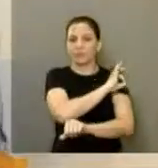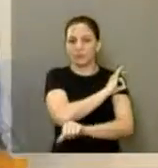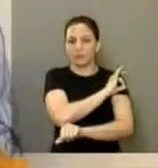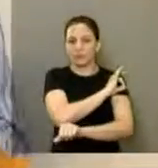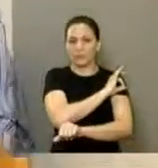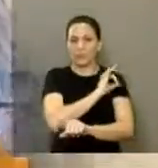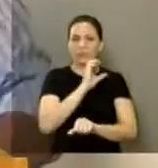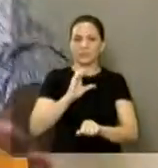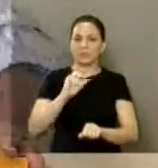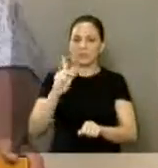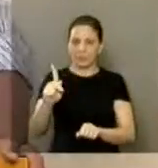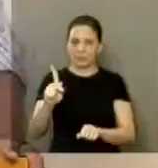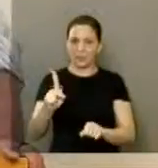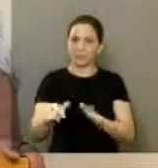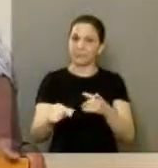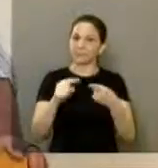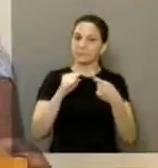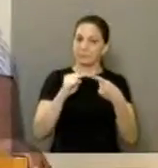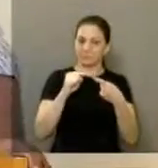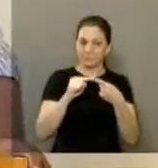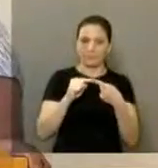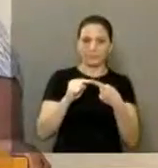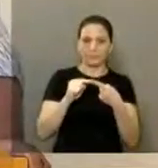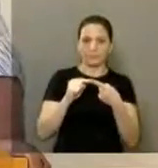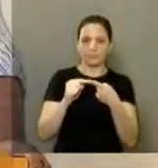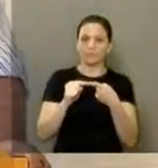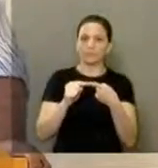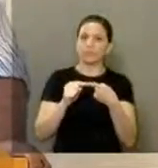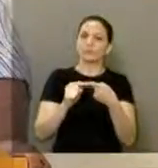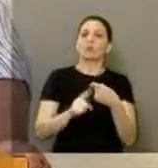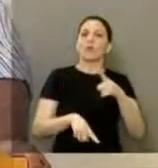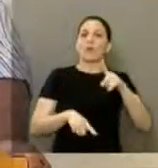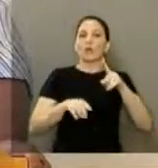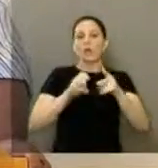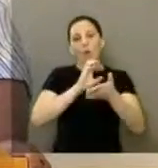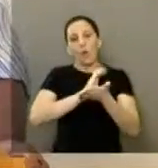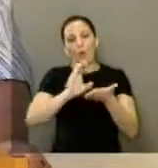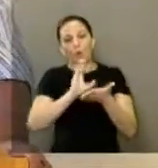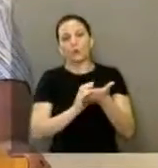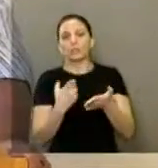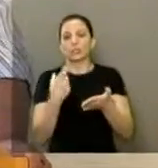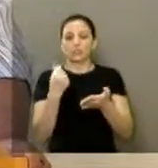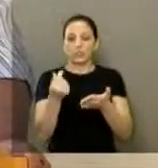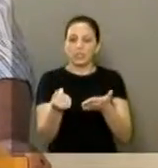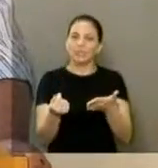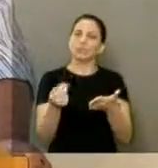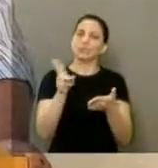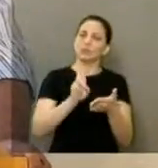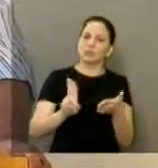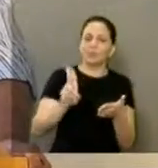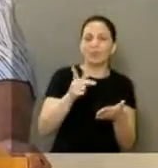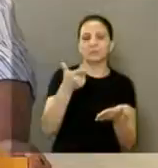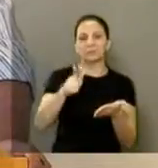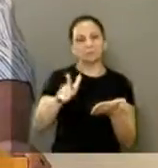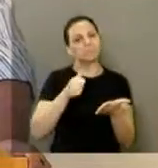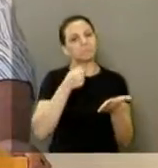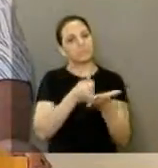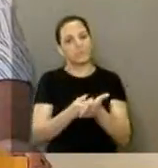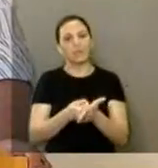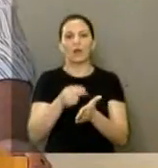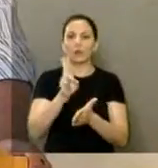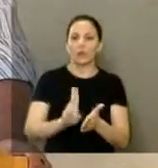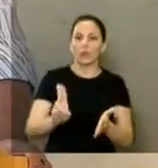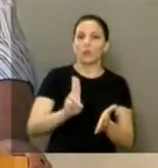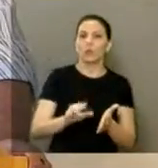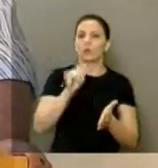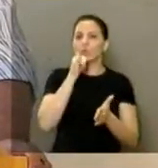CIP. Primeiro, os recursos excedentes de arrecadação, ou seja, aqueles que não foram utilizados no pagamento de consumo da